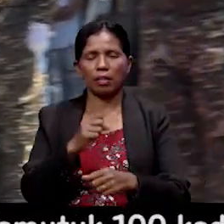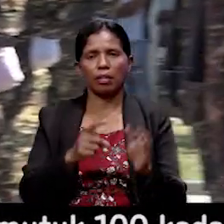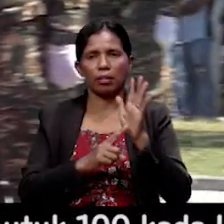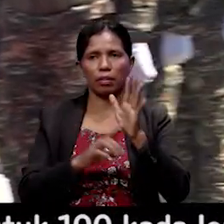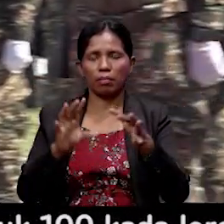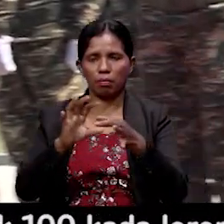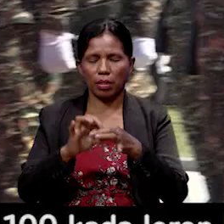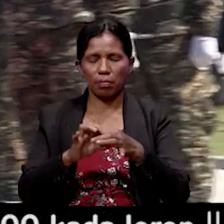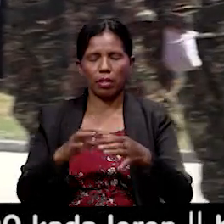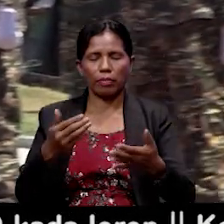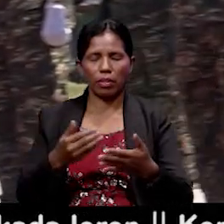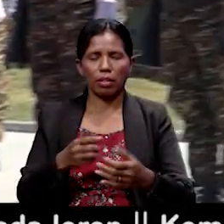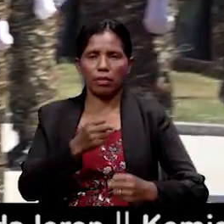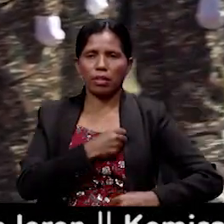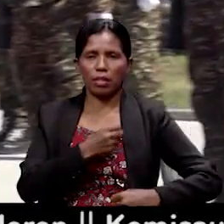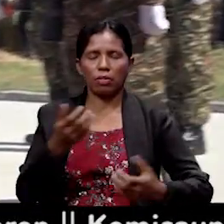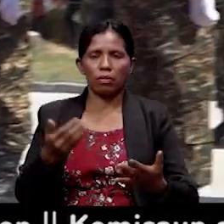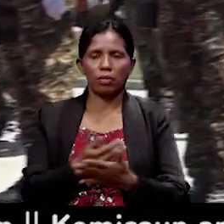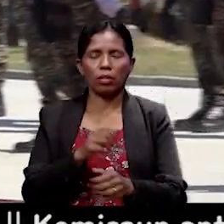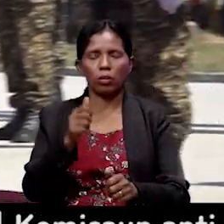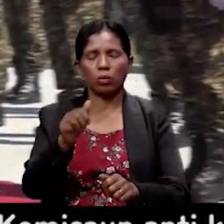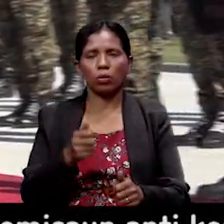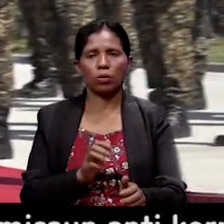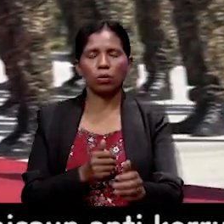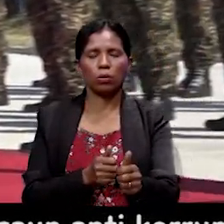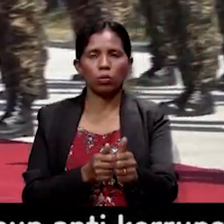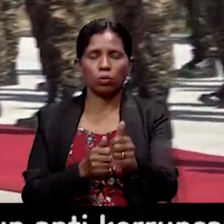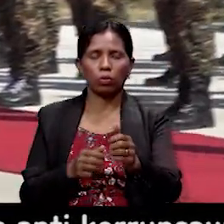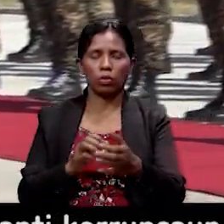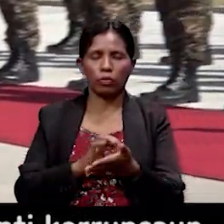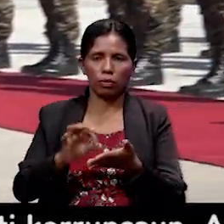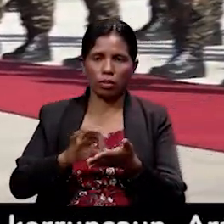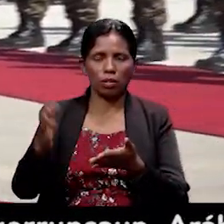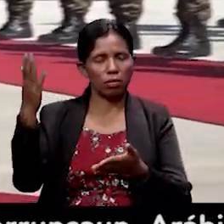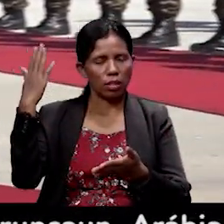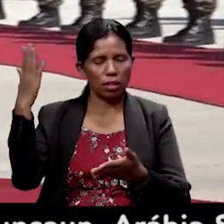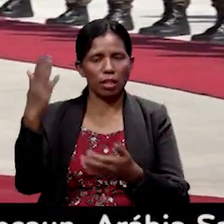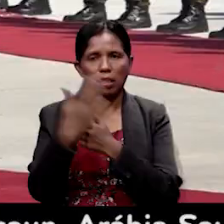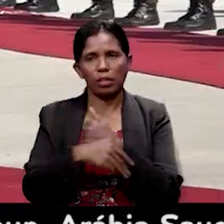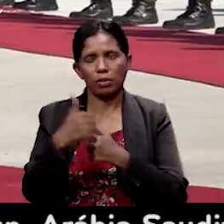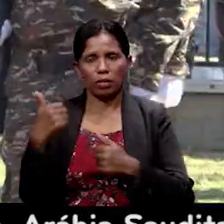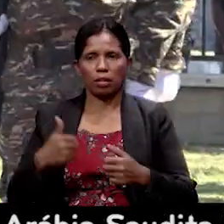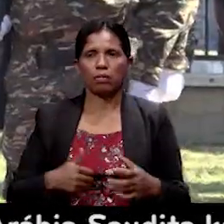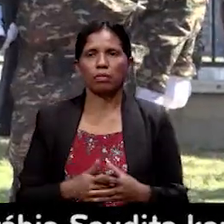membro FFD Telefone Sira, nebe durante, né, tuir formação Israelior. Domingos Soares, bem-vindas Jiménez, GMN.